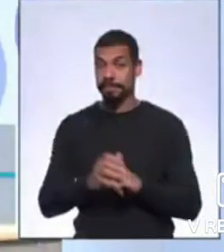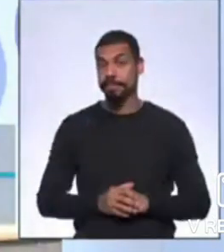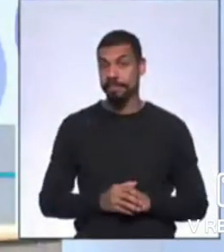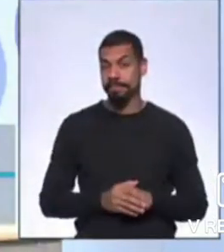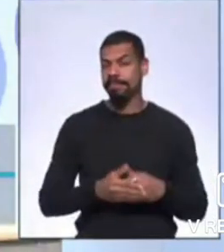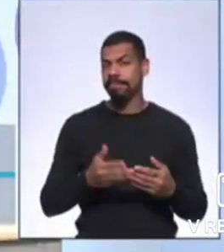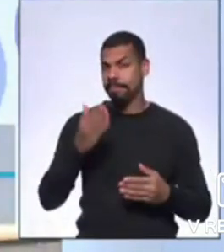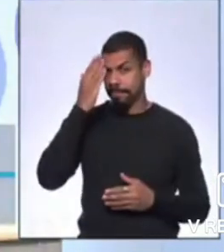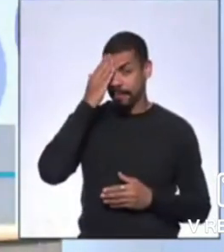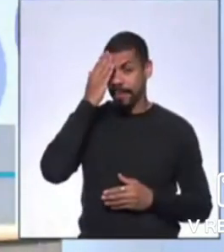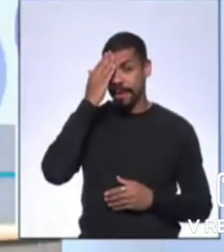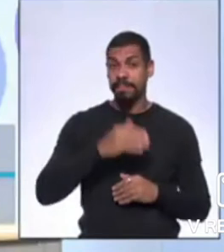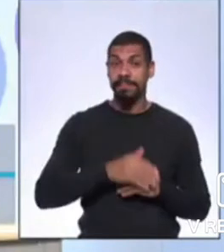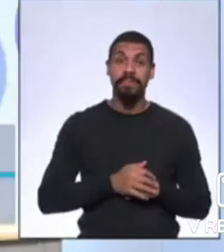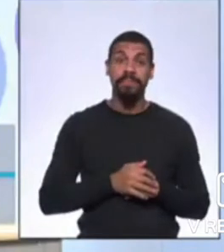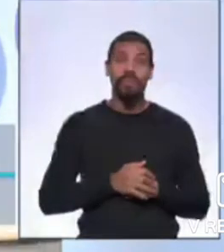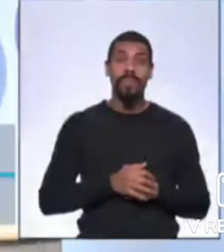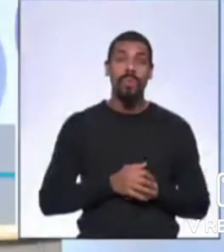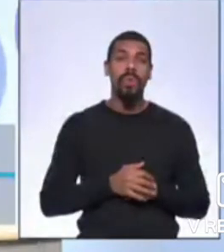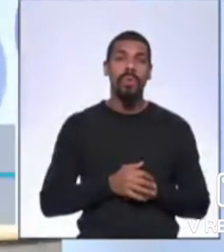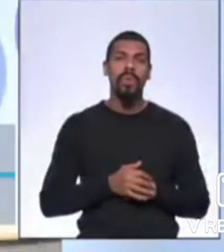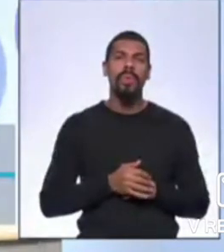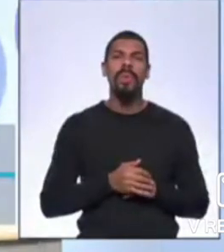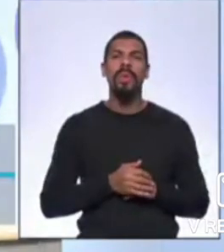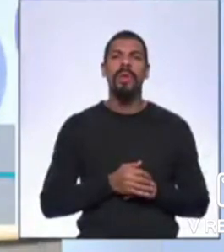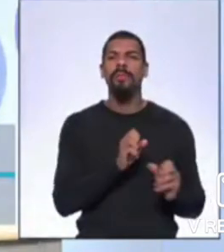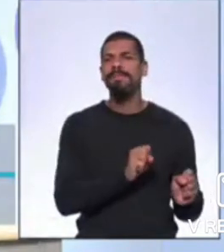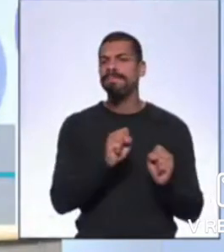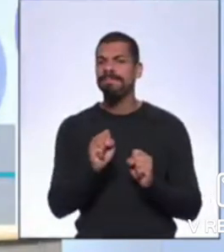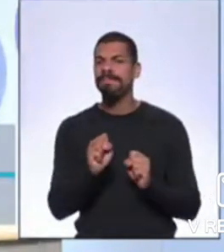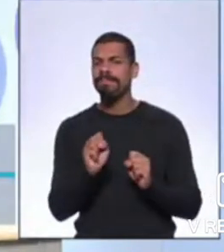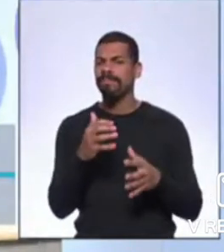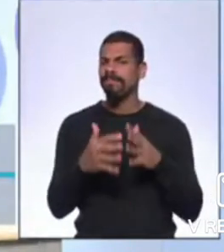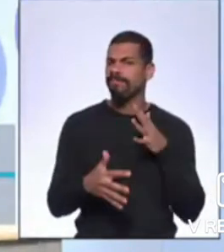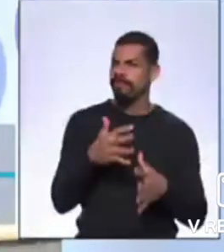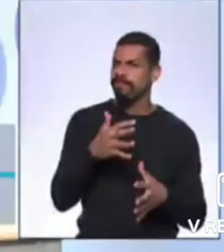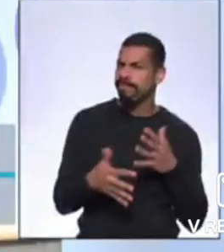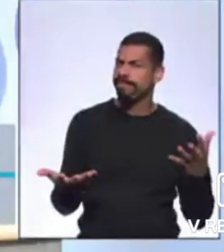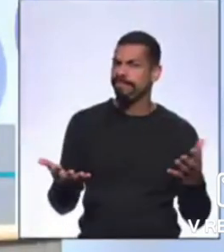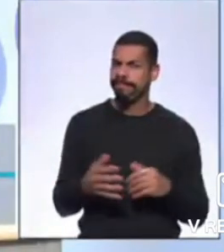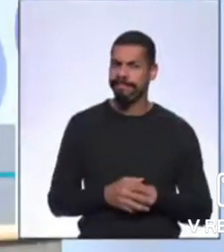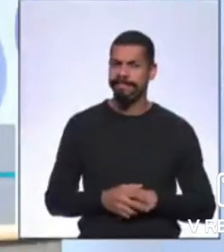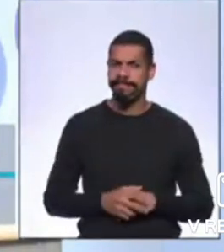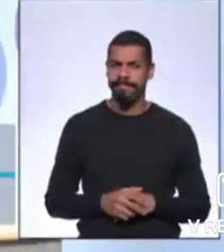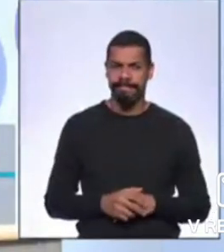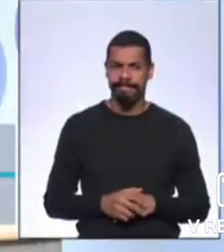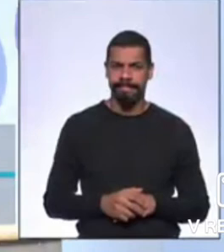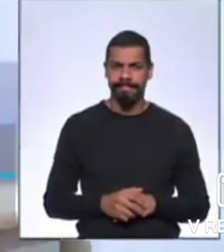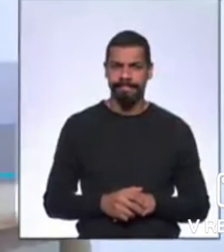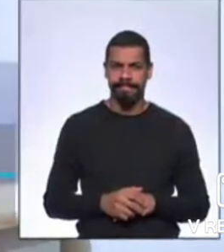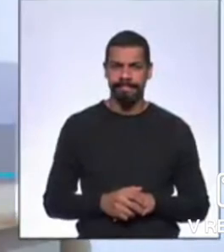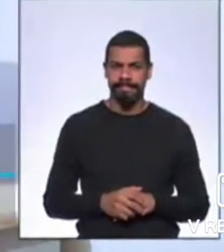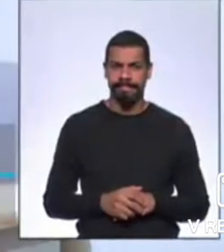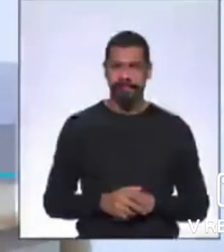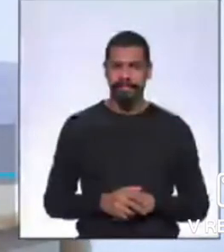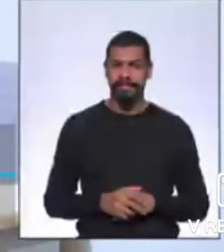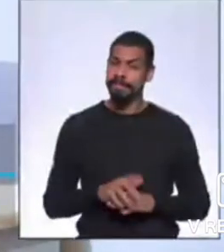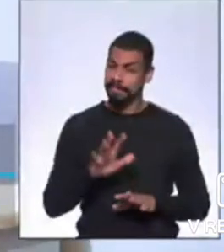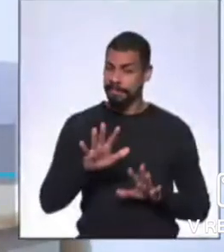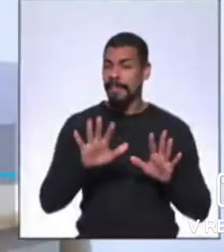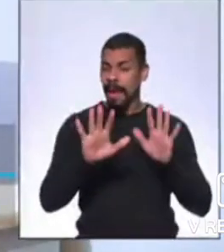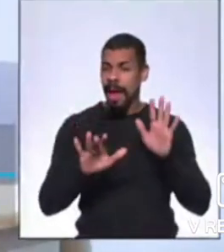de dissolver na água e que densidade é peso. Acho que eles estão com alguns equívocos aqui, né, professora? É, digamos que